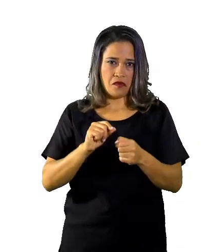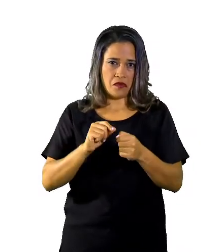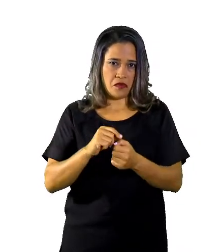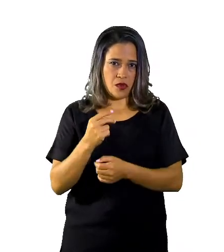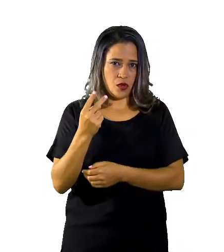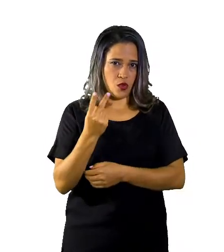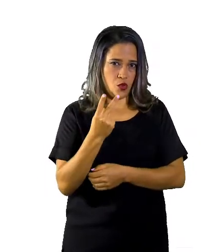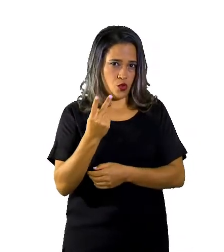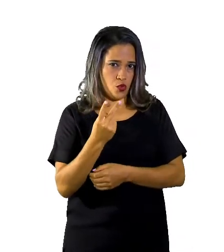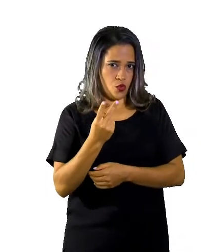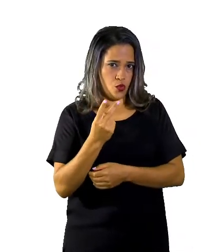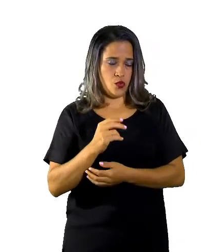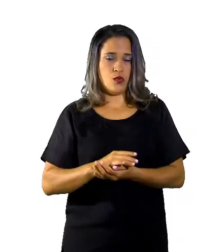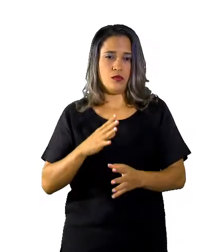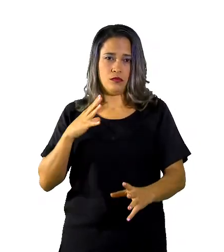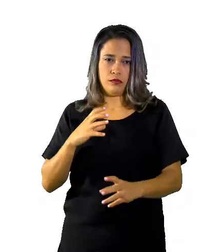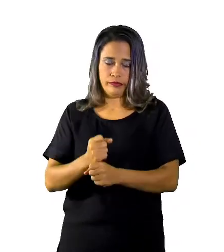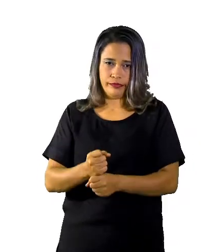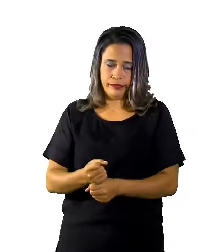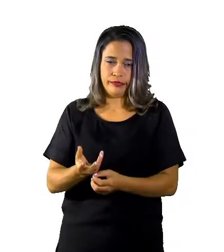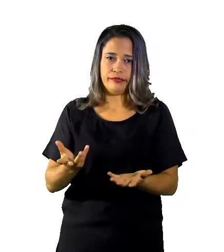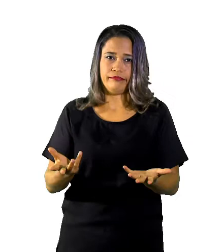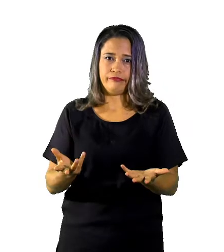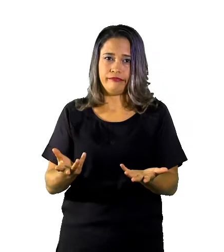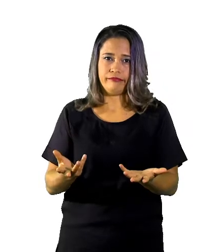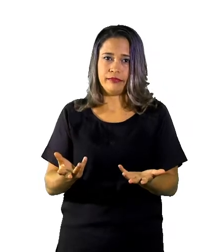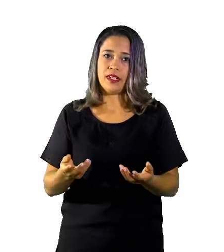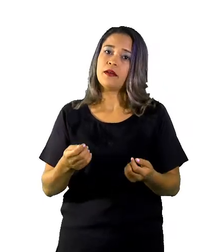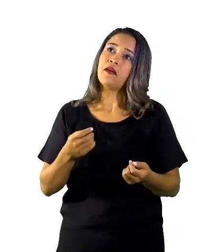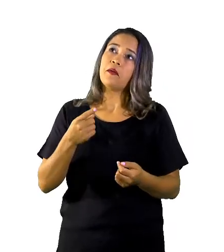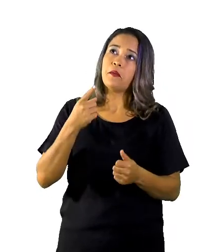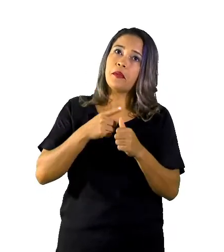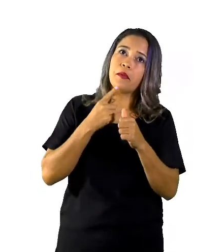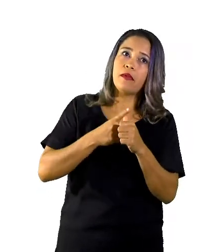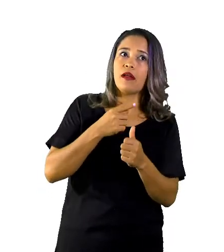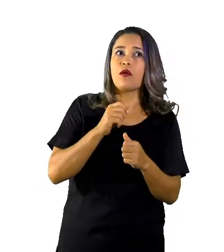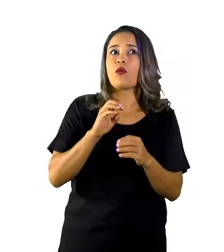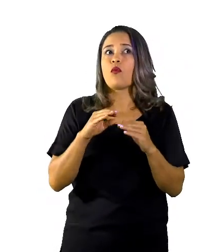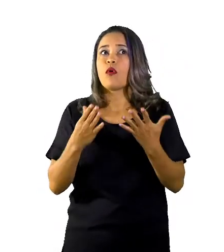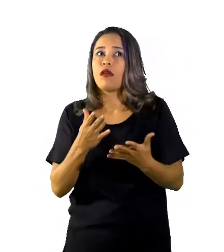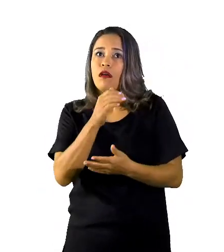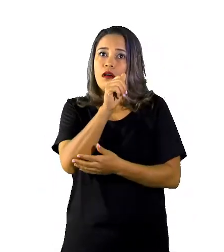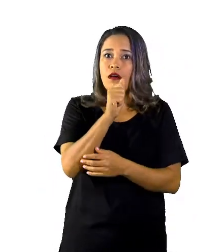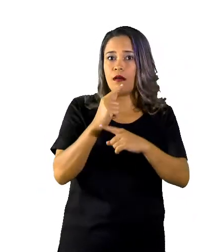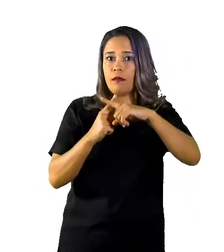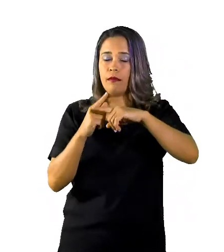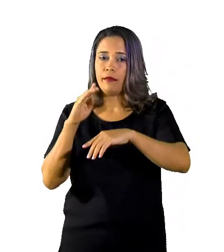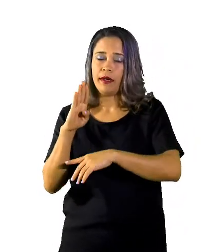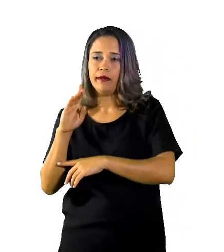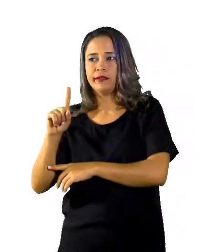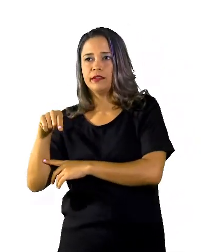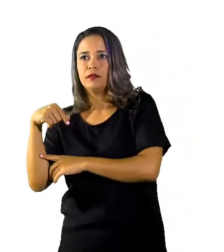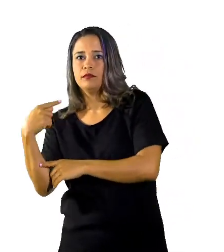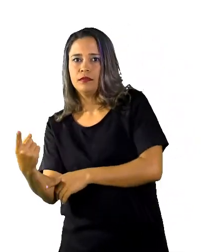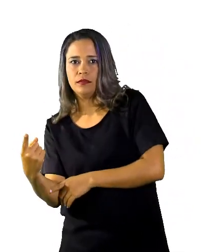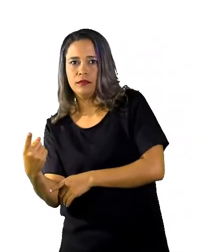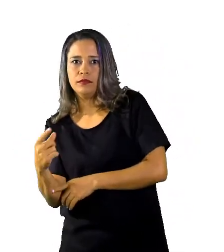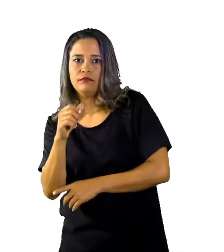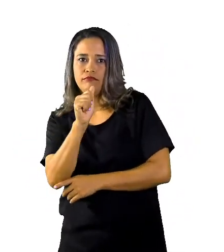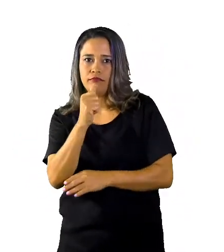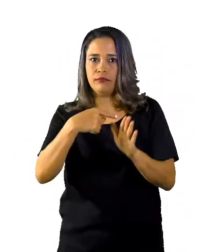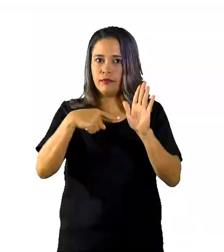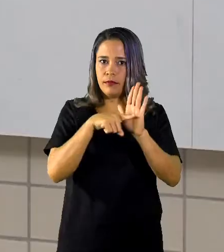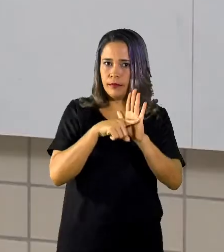operações. Primeiro, eu vou verificar quanto que é A mais B, e depois eu vou verificar quanto que é A menos